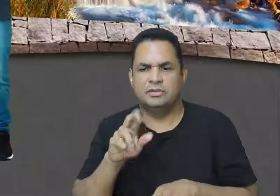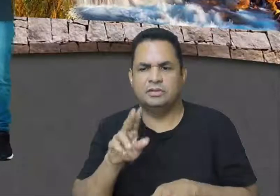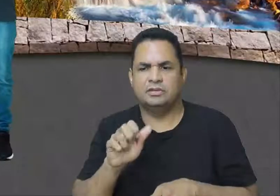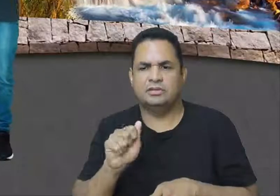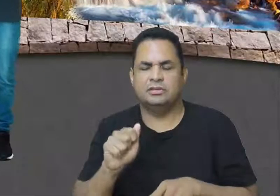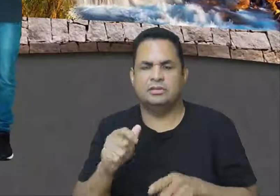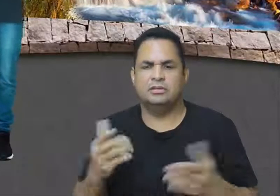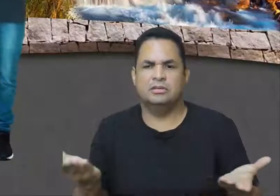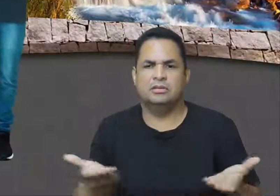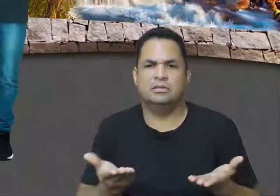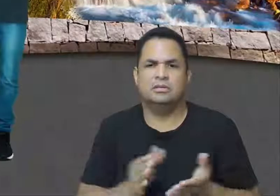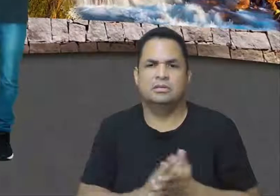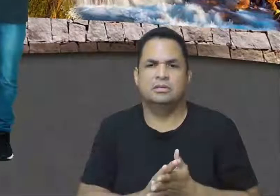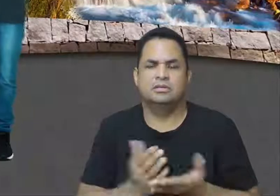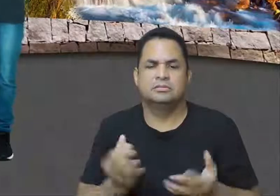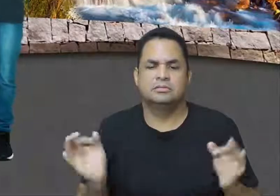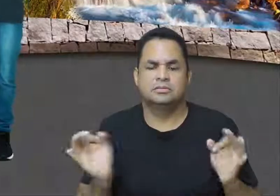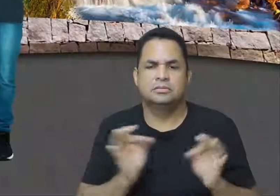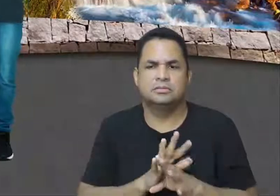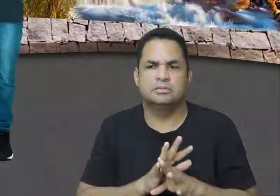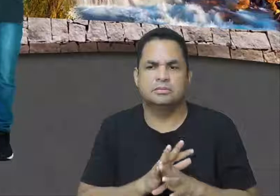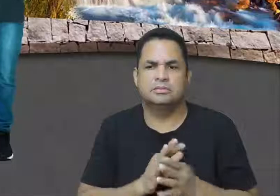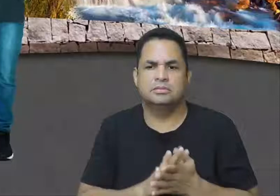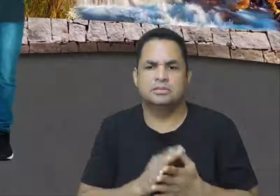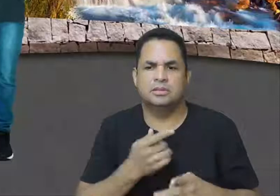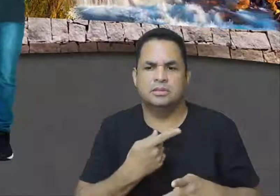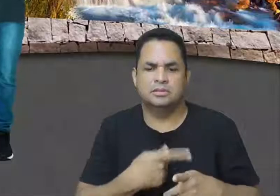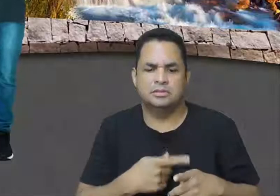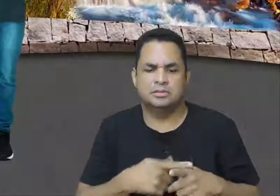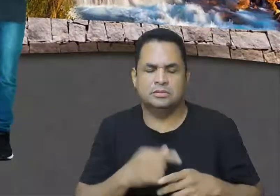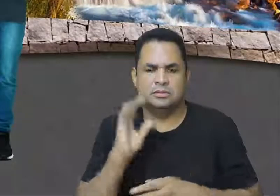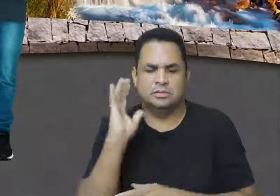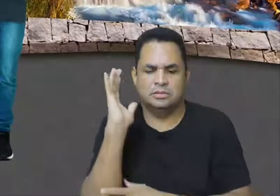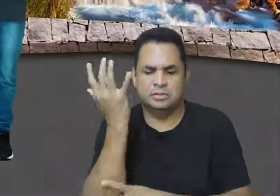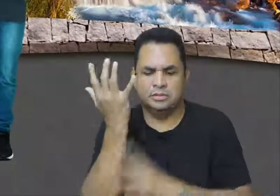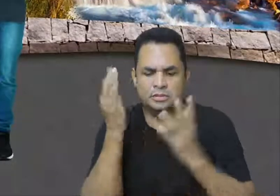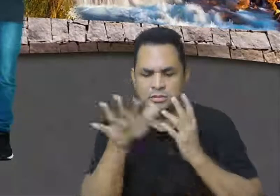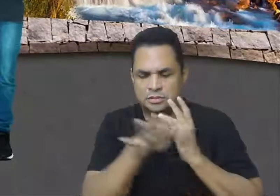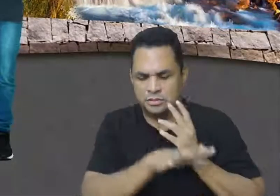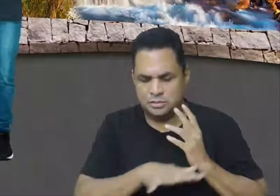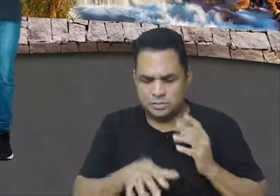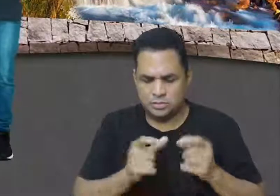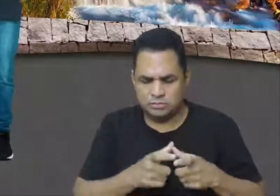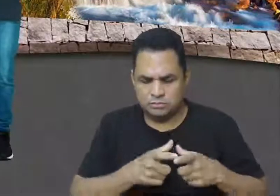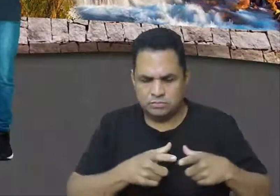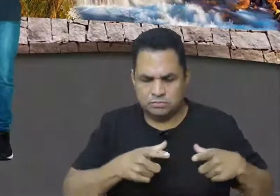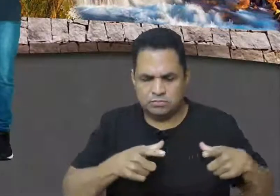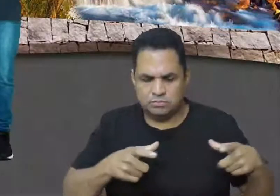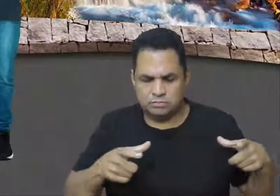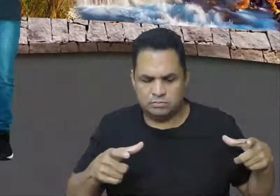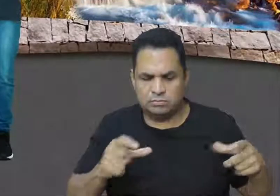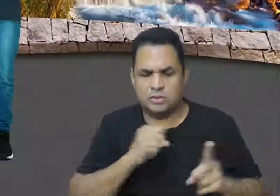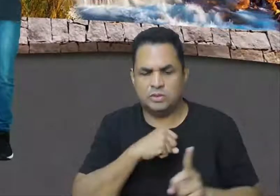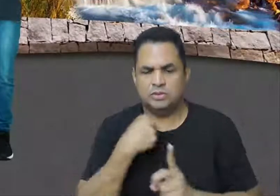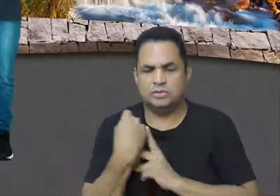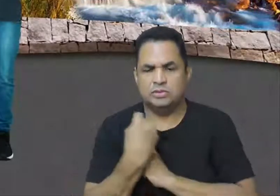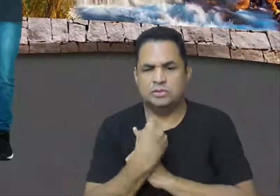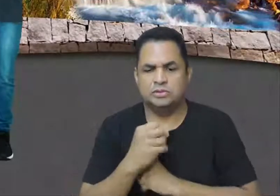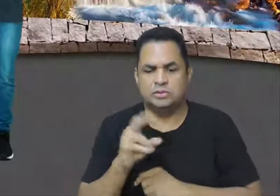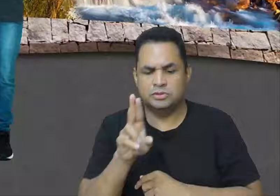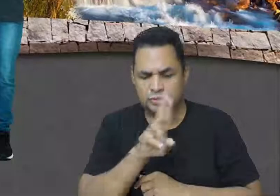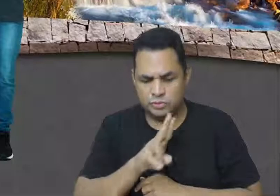Portanto, esses problemas ambientais, todos cresceram com uma sociedade